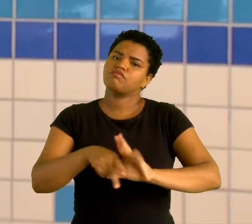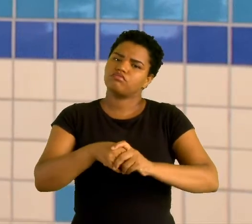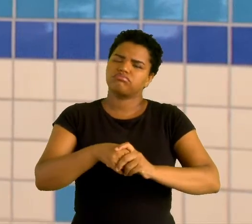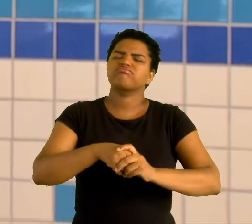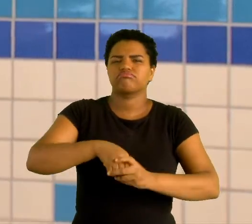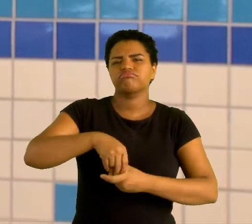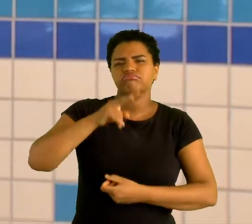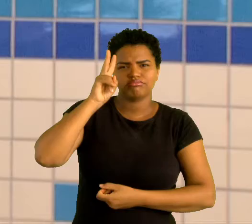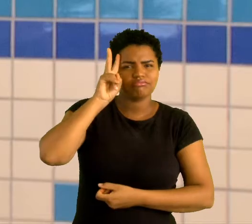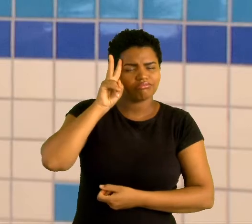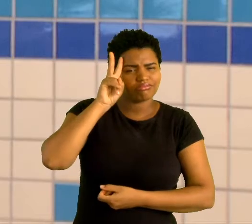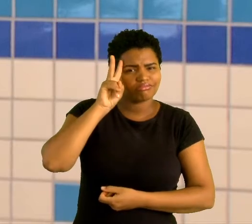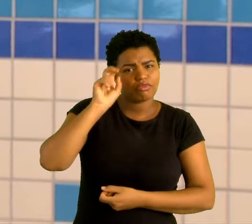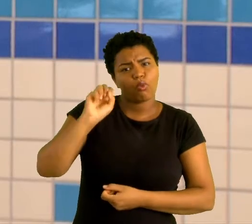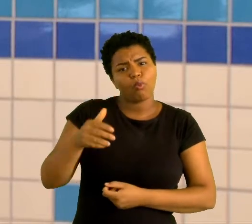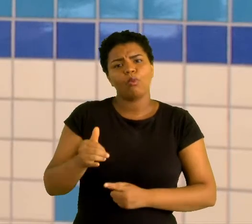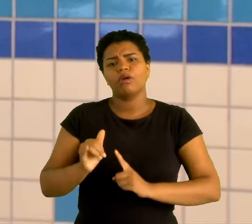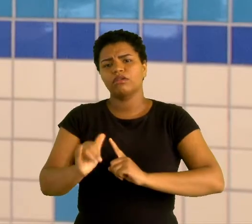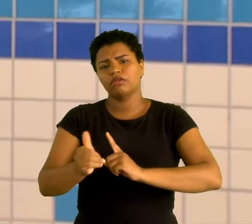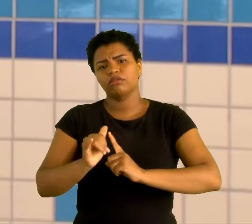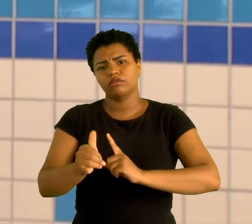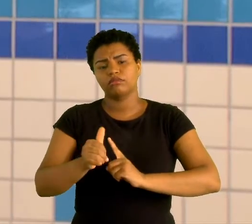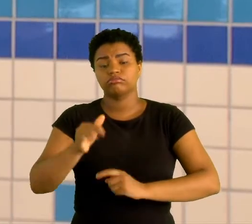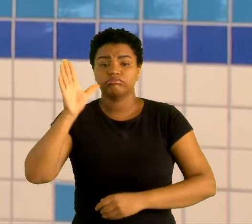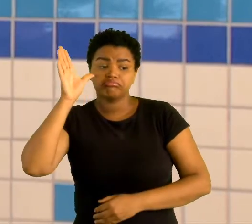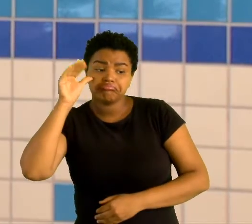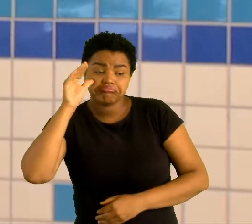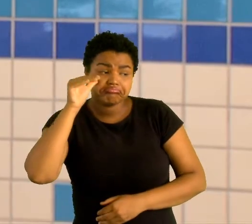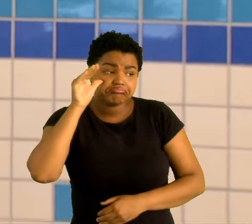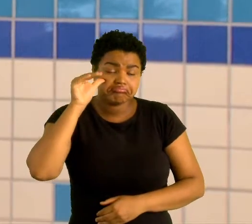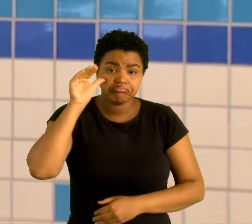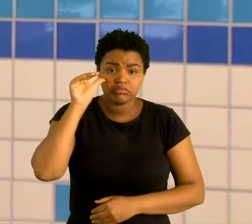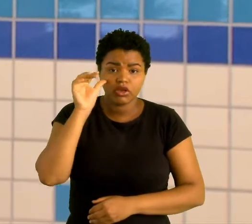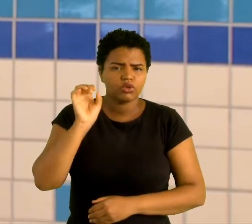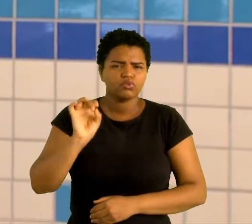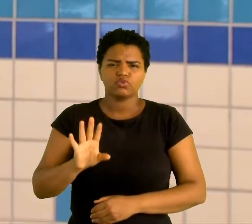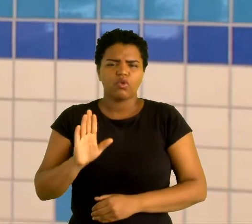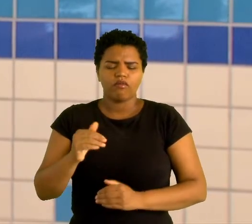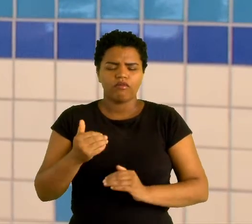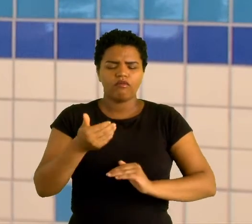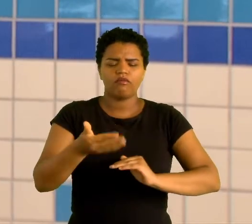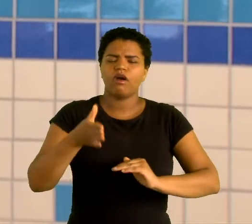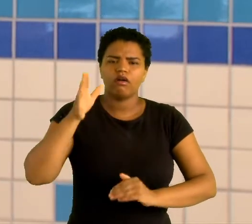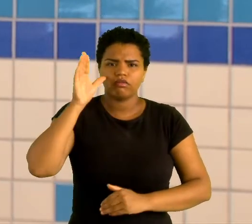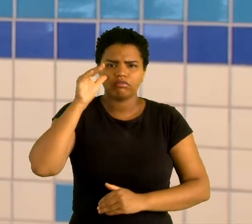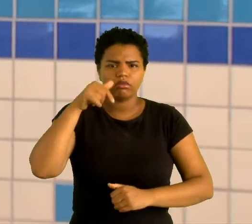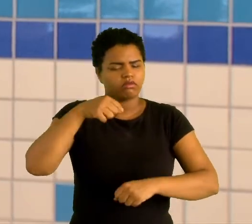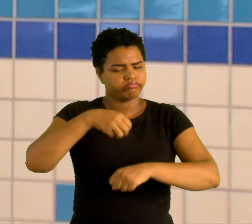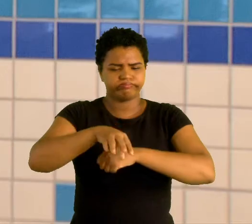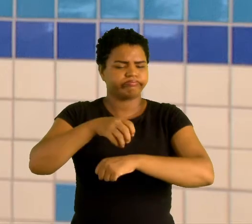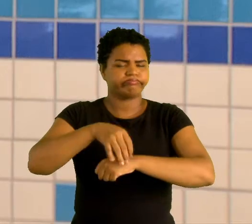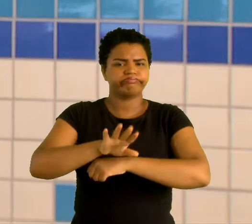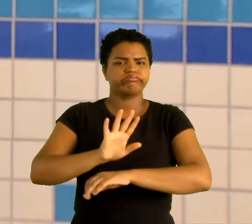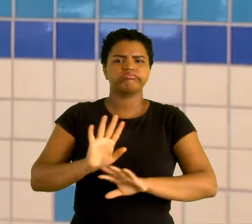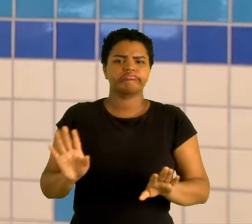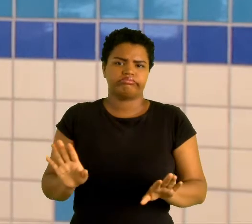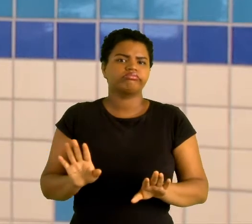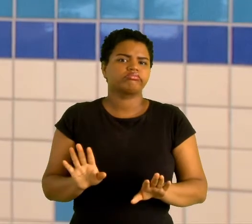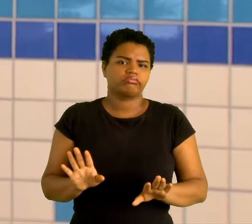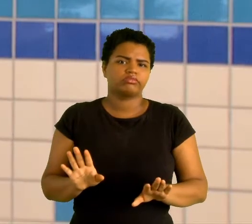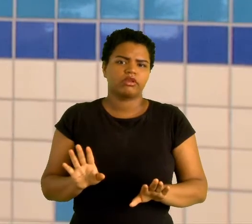história, ou pode ser o narrador observador, que apenas observa e depois reconta, narra